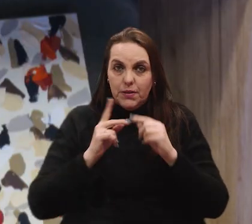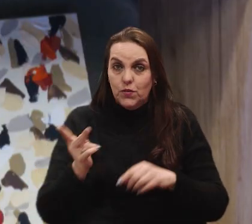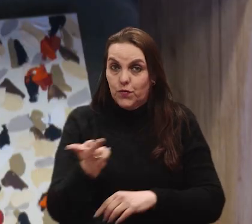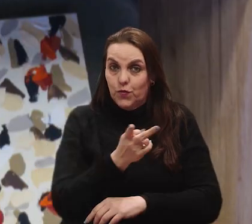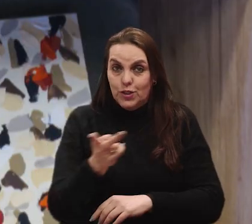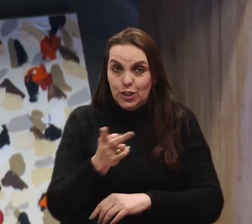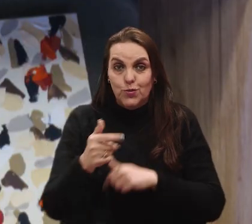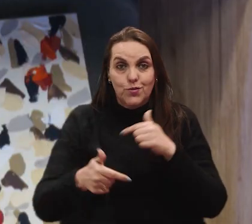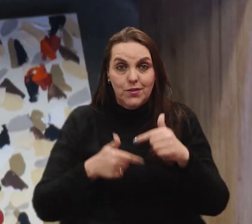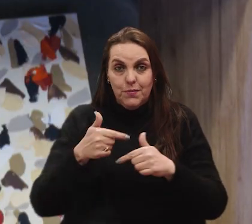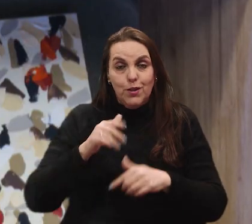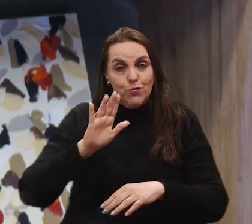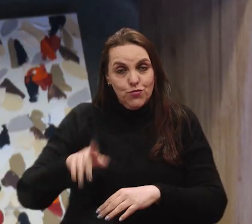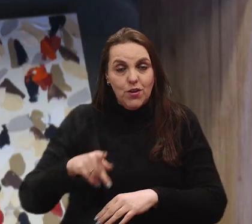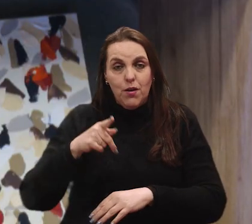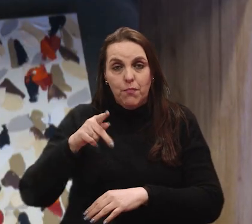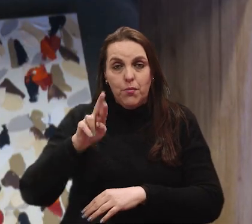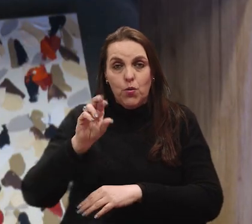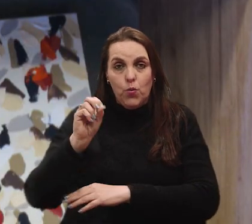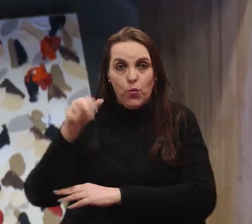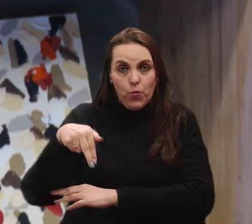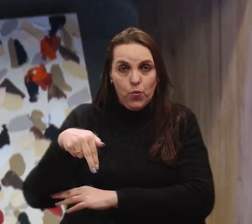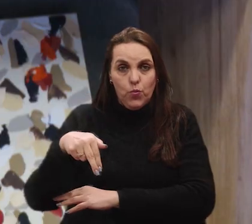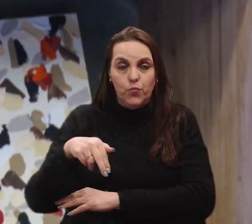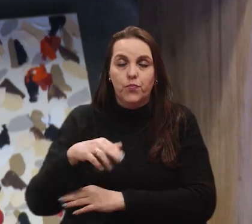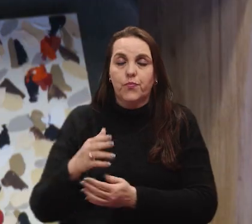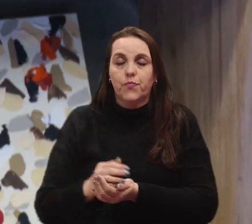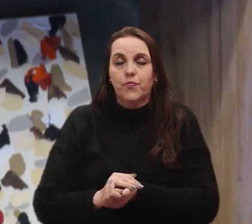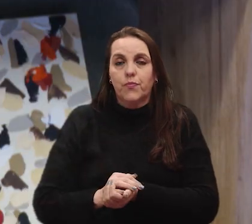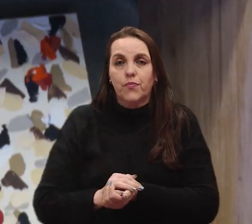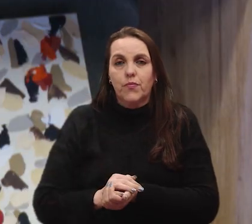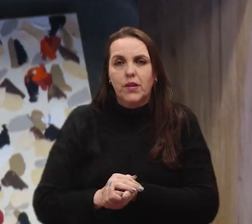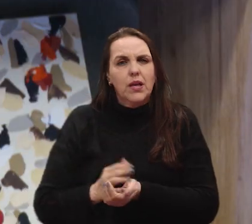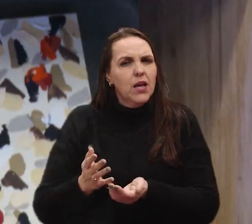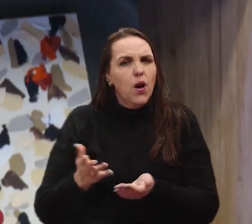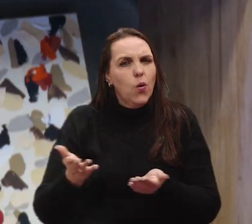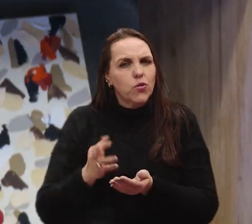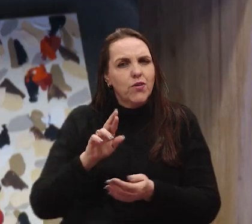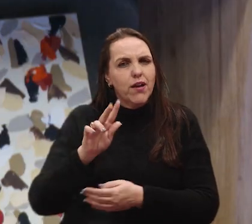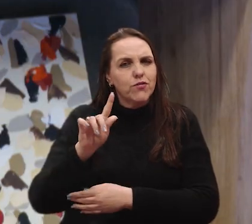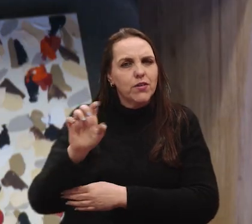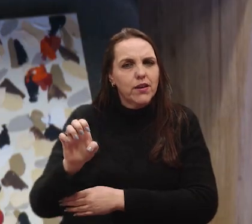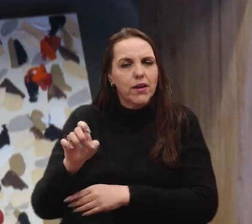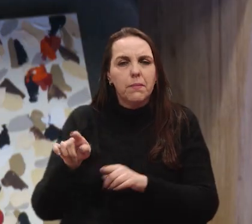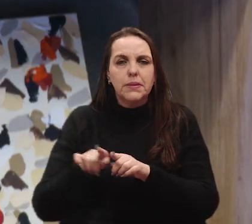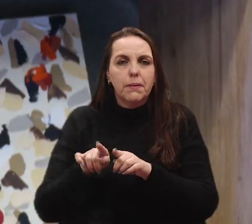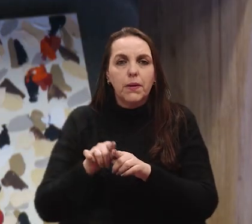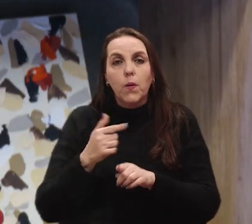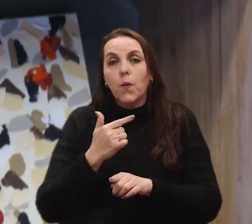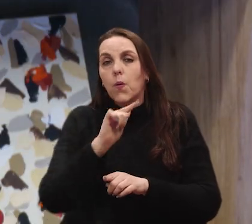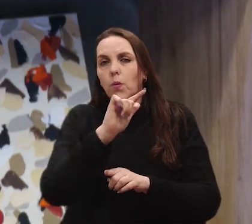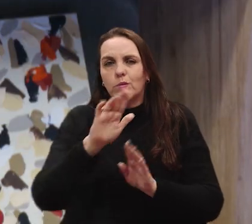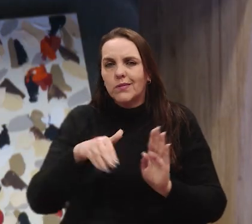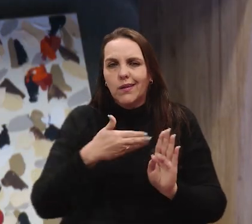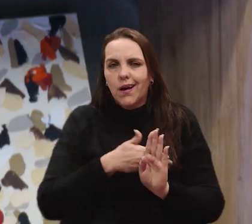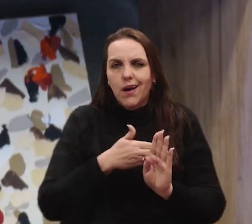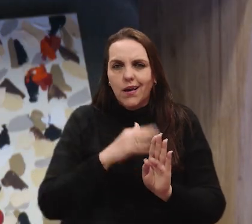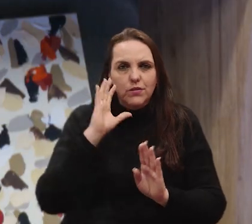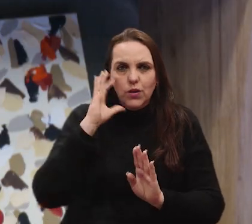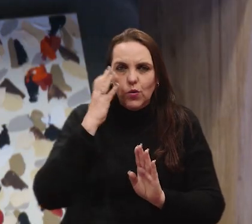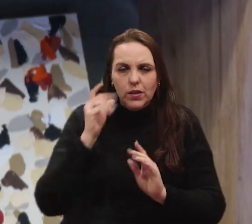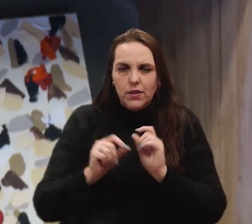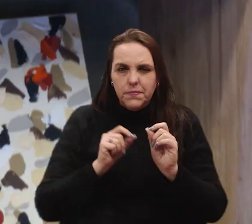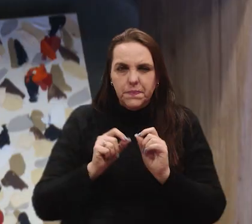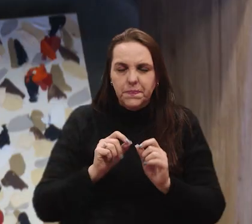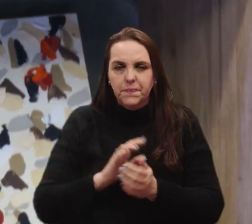hoje Jair, tu está lá. Bom, hoje a gente está falando de RGE, mas quais são os outros casos que a gente pode trazer? Porque não é só RGE, né? A